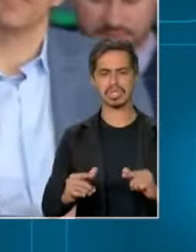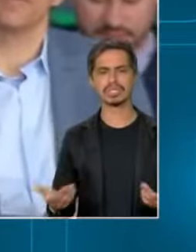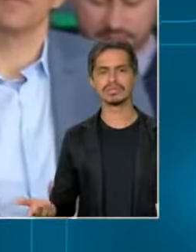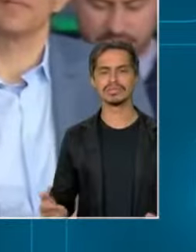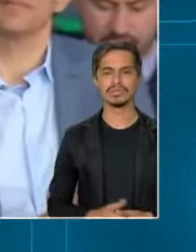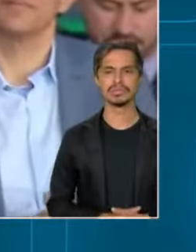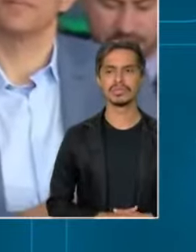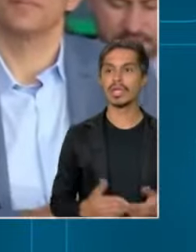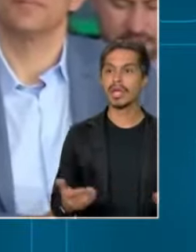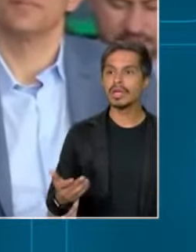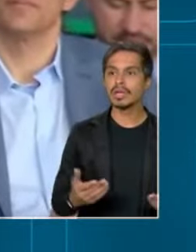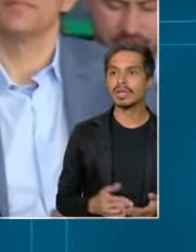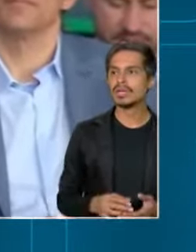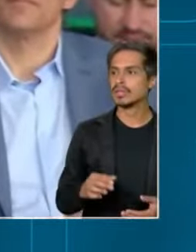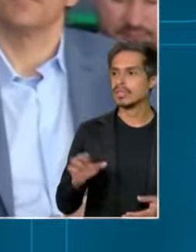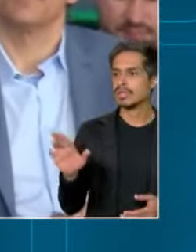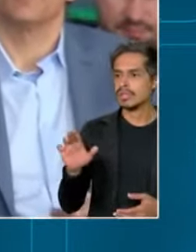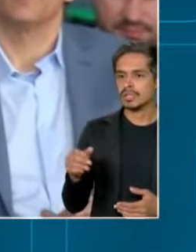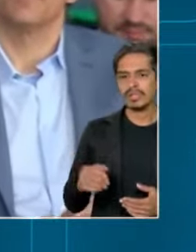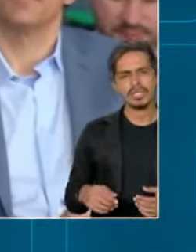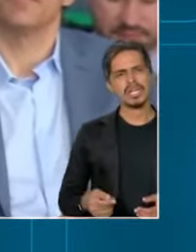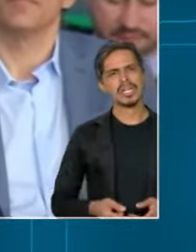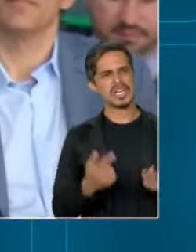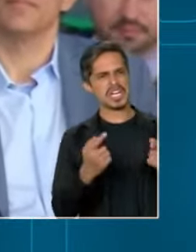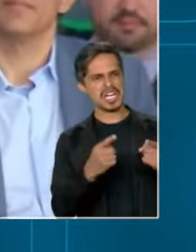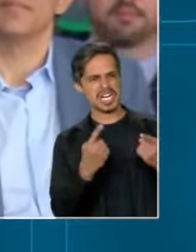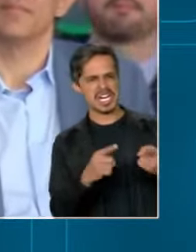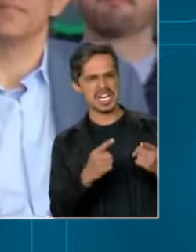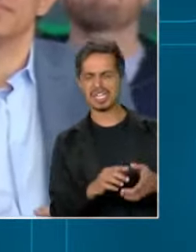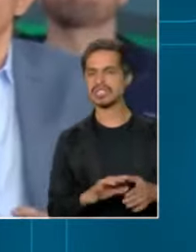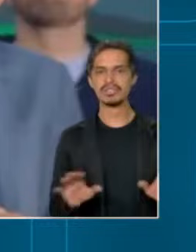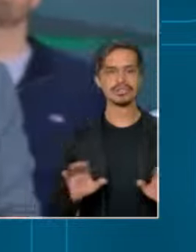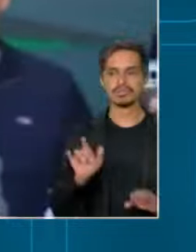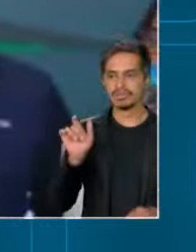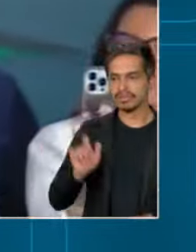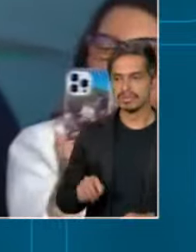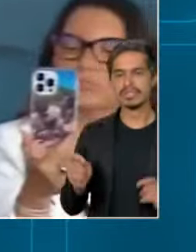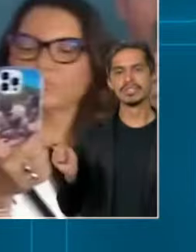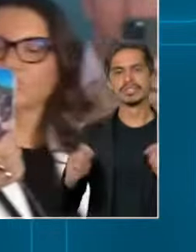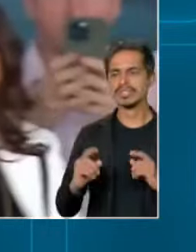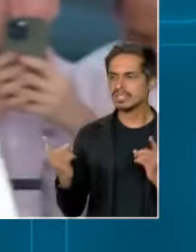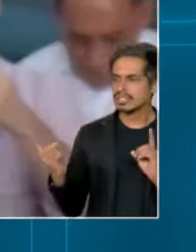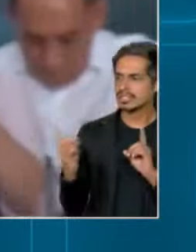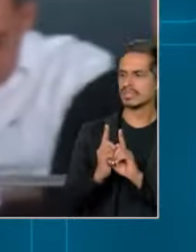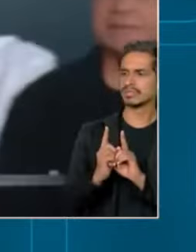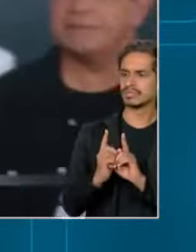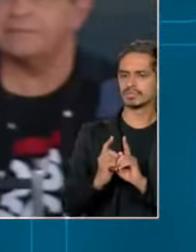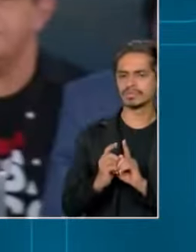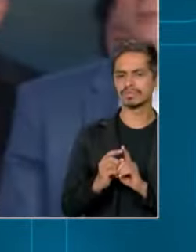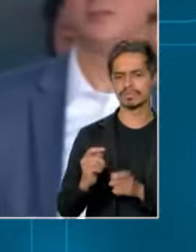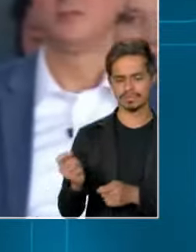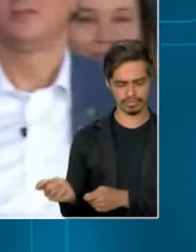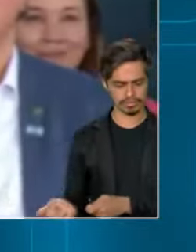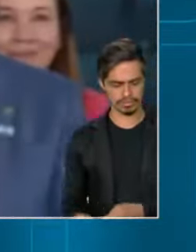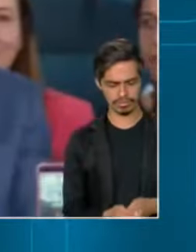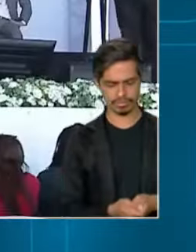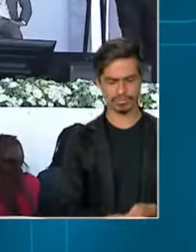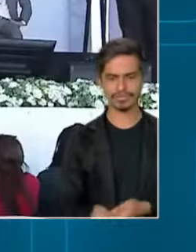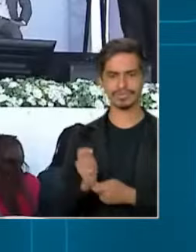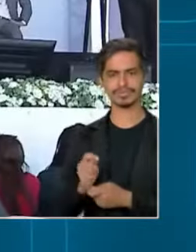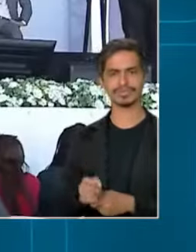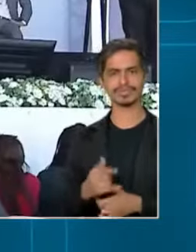atribuir isso, Tardão, eu queria destacar alguns detalhes que são interessantes de olhar, principalmente da pesquisa segmentada, que a gente vê